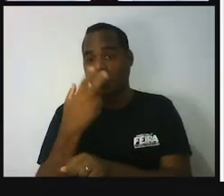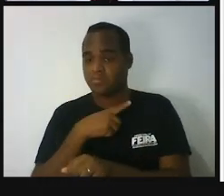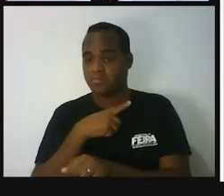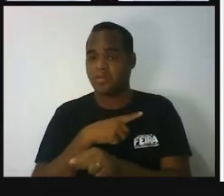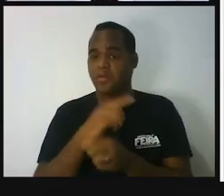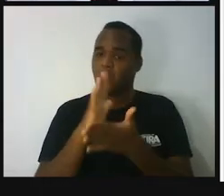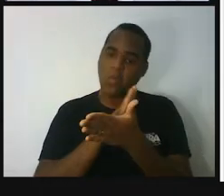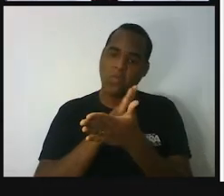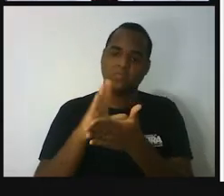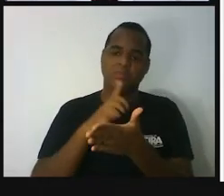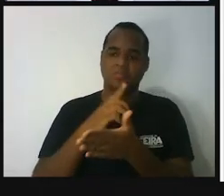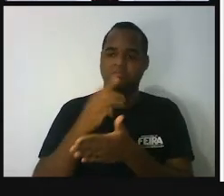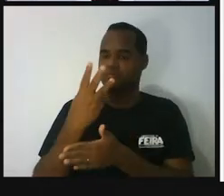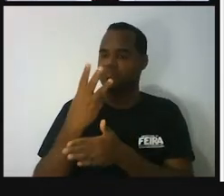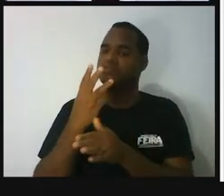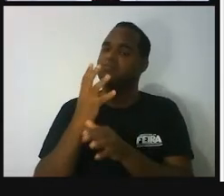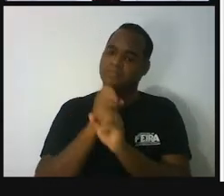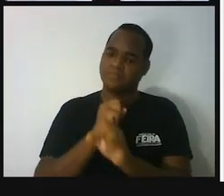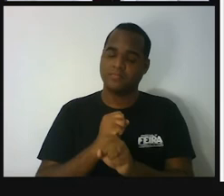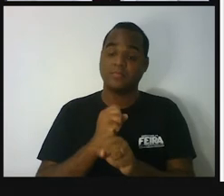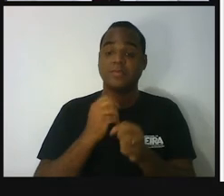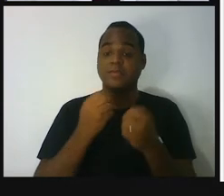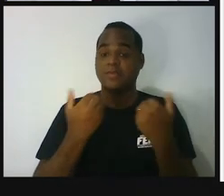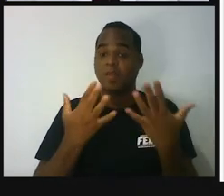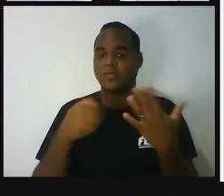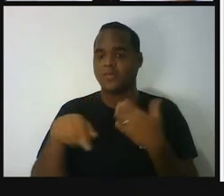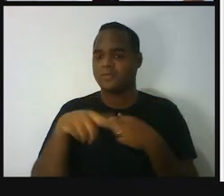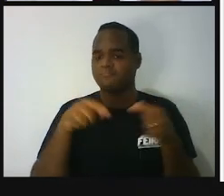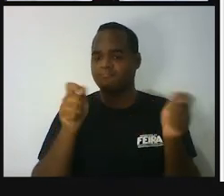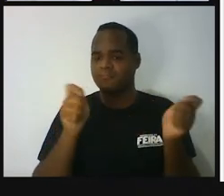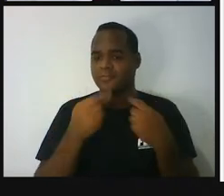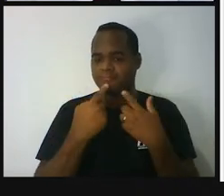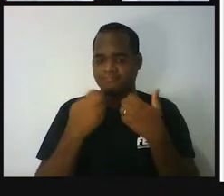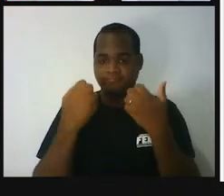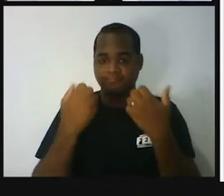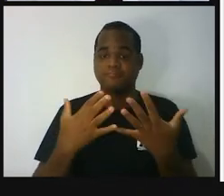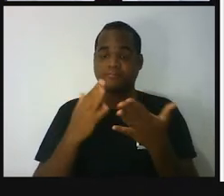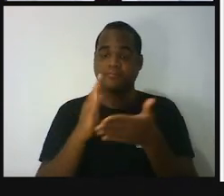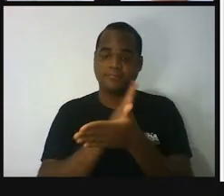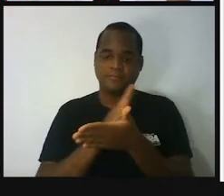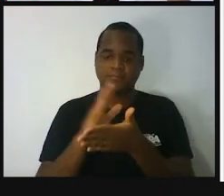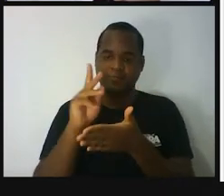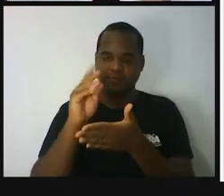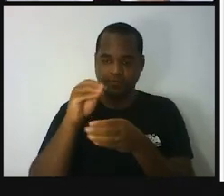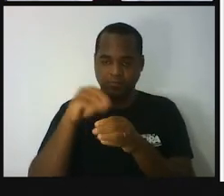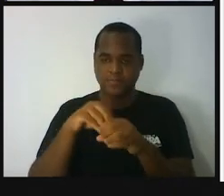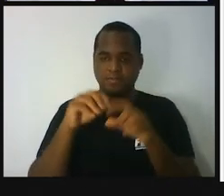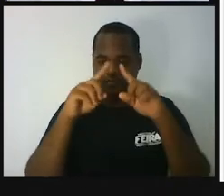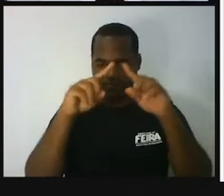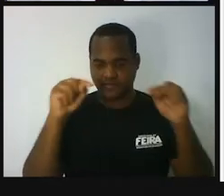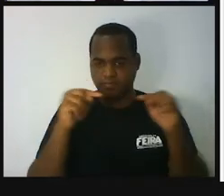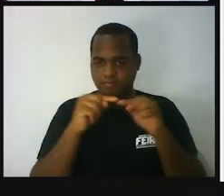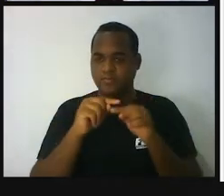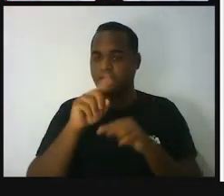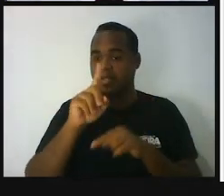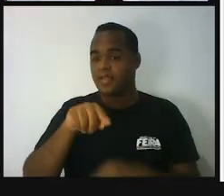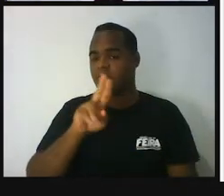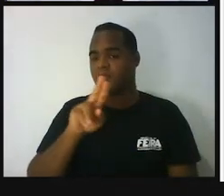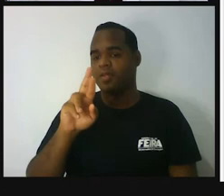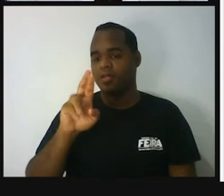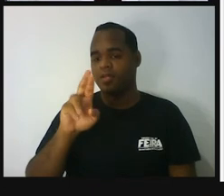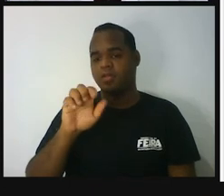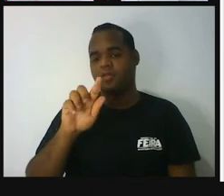medissem 3. Então, a gente já pode dizer que esse triângulo aí, ele não é regular,